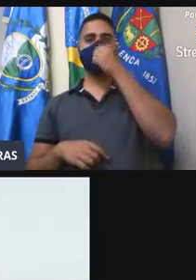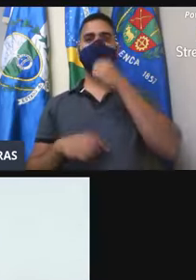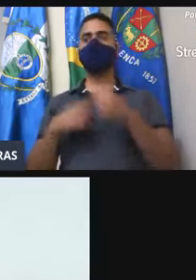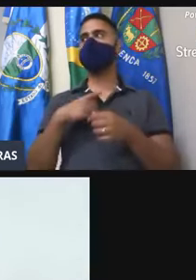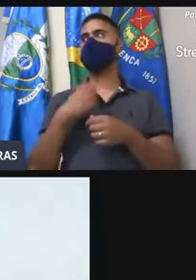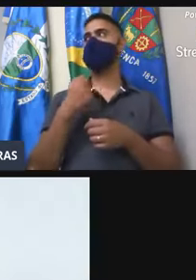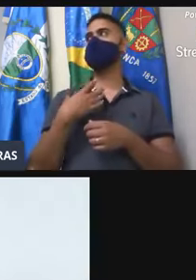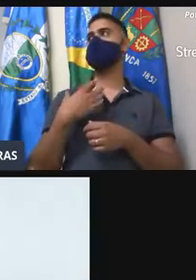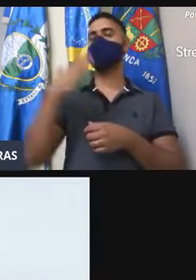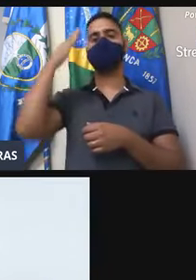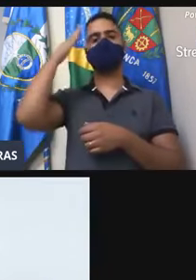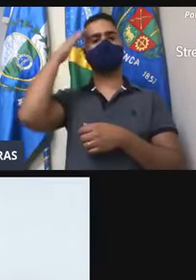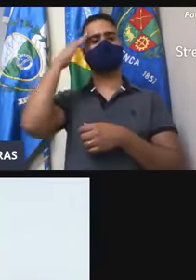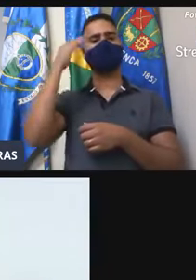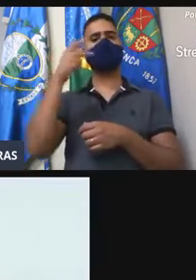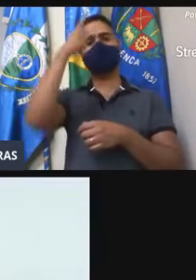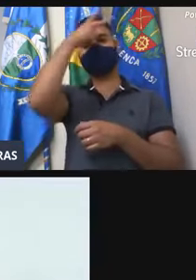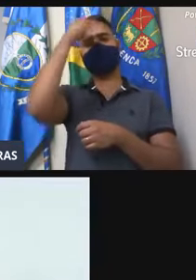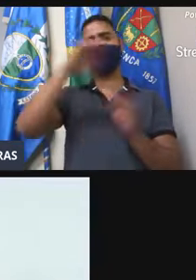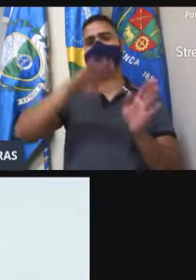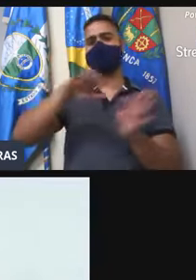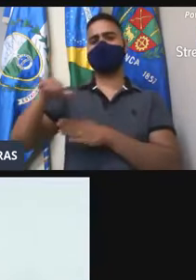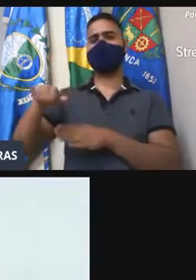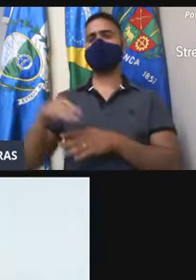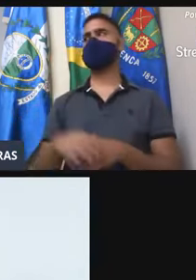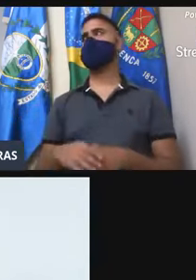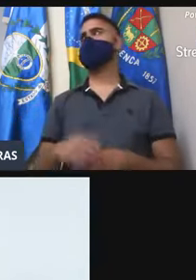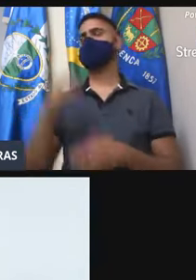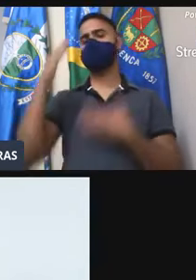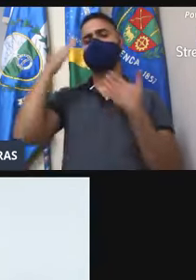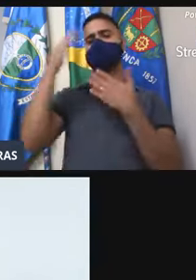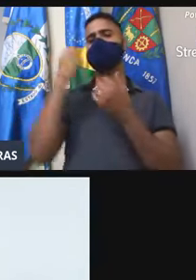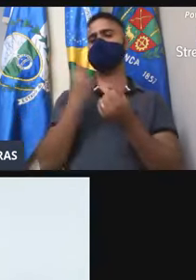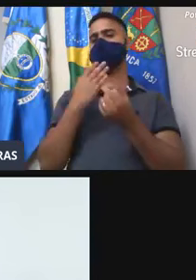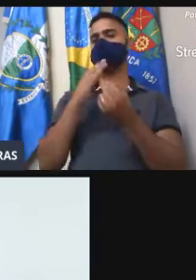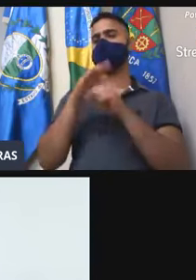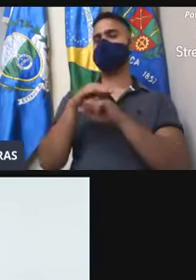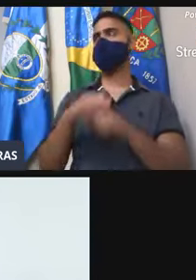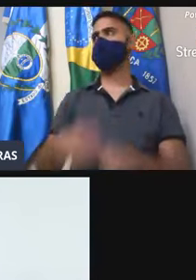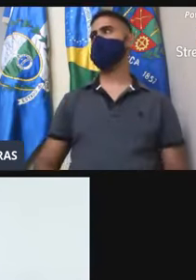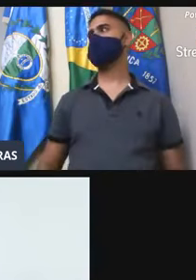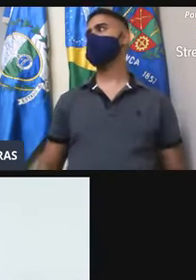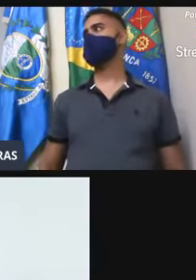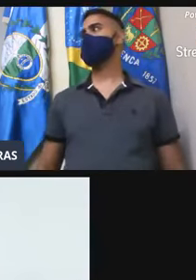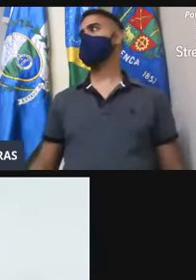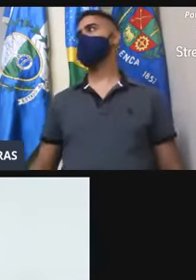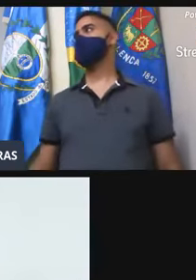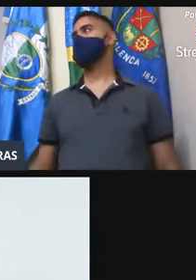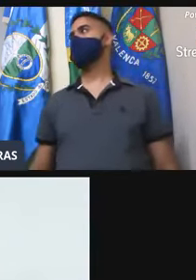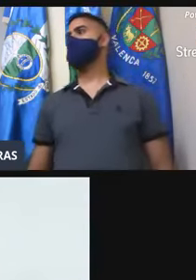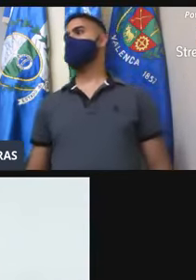que o prefeito retirou isso. Então é isso nessa noite, muito obrigado a todos, até na quinta, se Deus quiser.